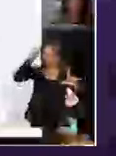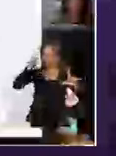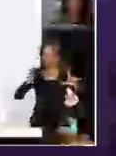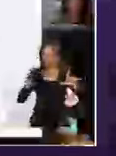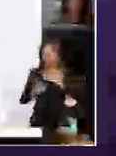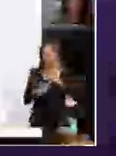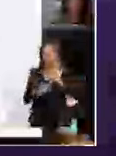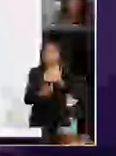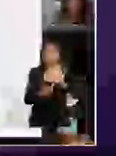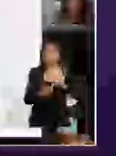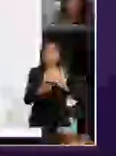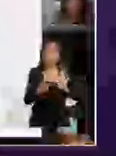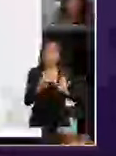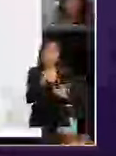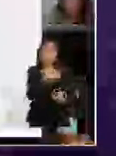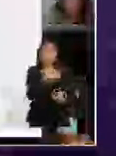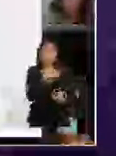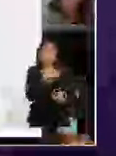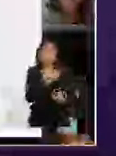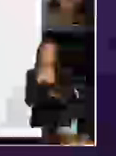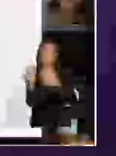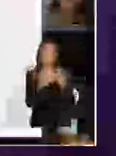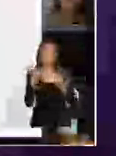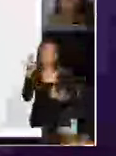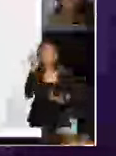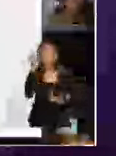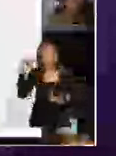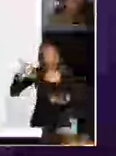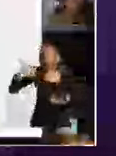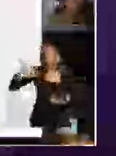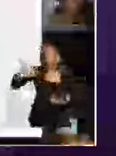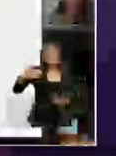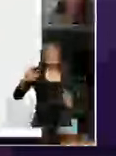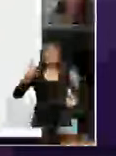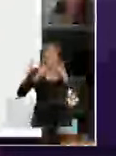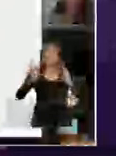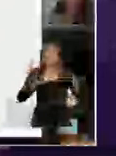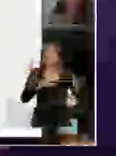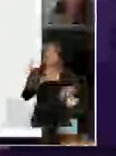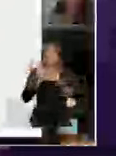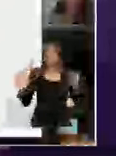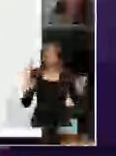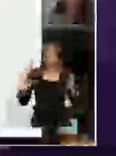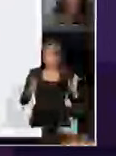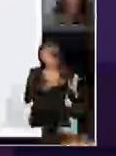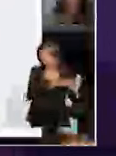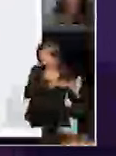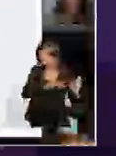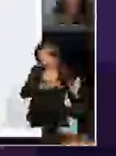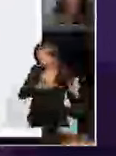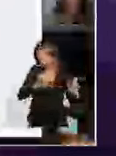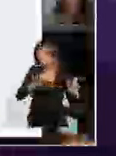o número de casos, de mortes diárias, em relação ao tempo, conforme foi visto ao longo